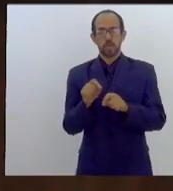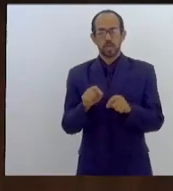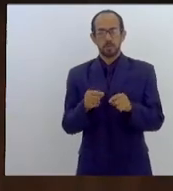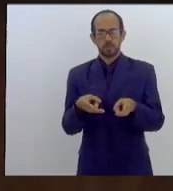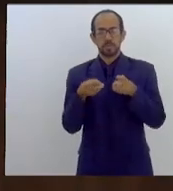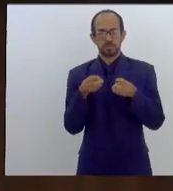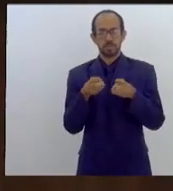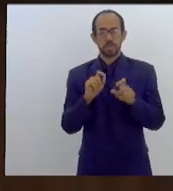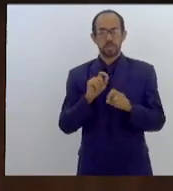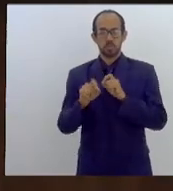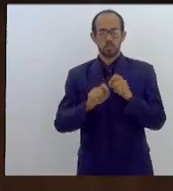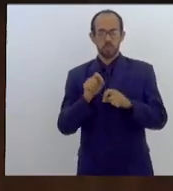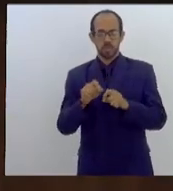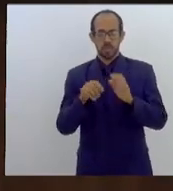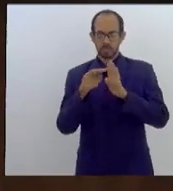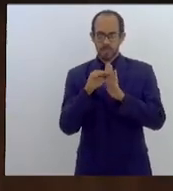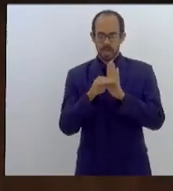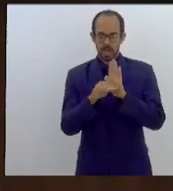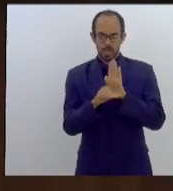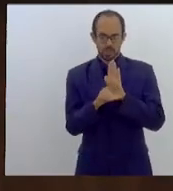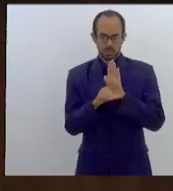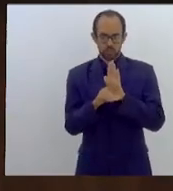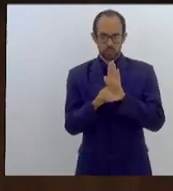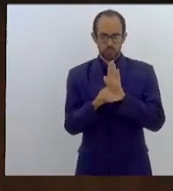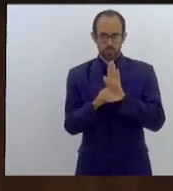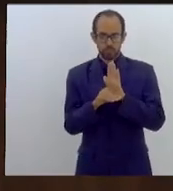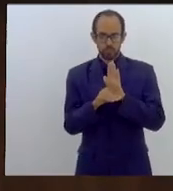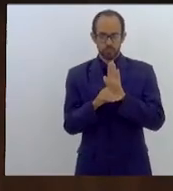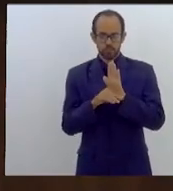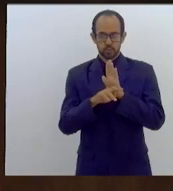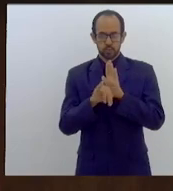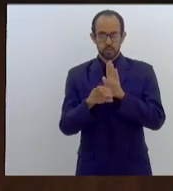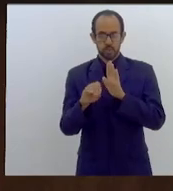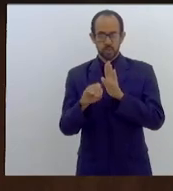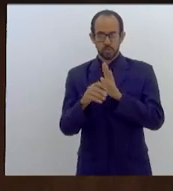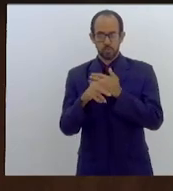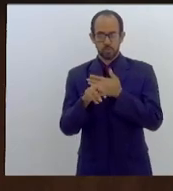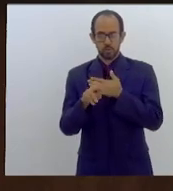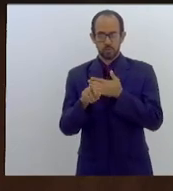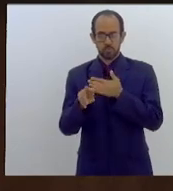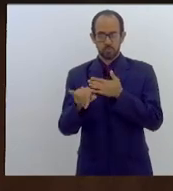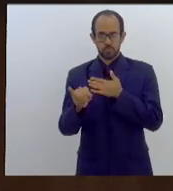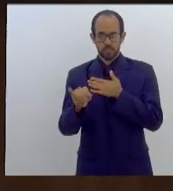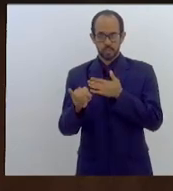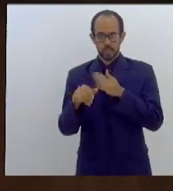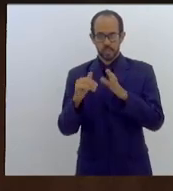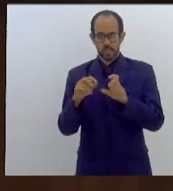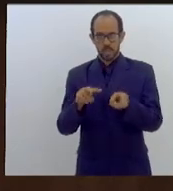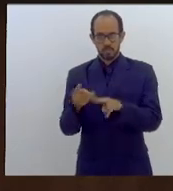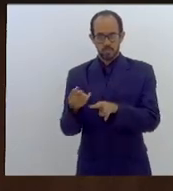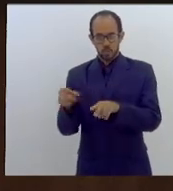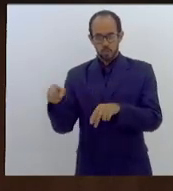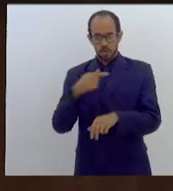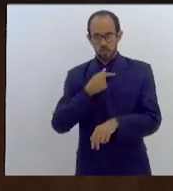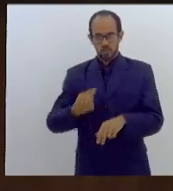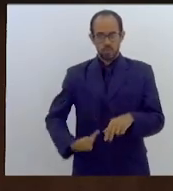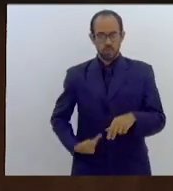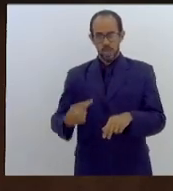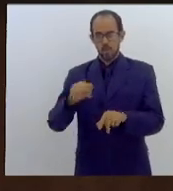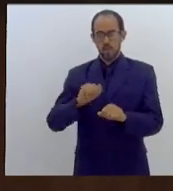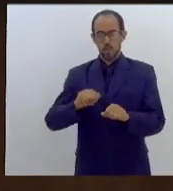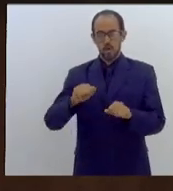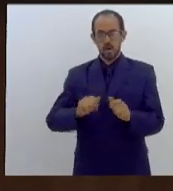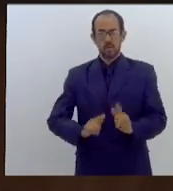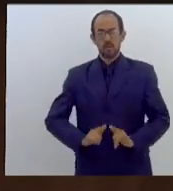verificar esta relação com a relação que o Rio Previdência encaminhou ao governo dos imóveis que não